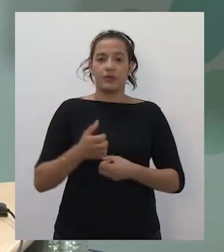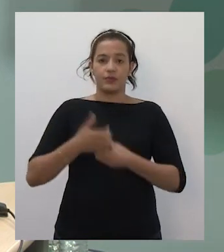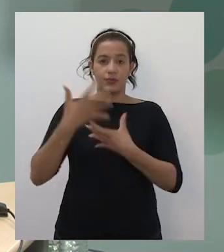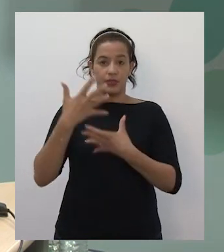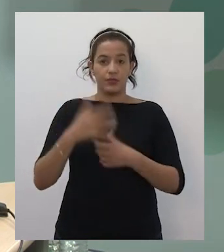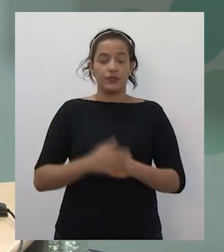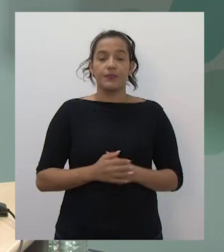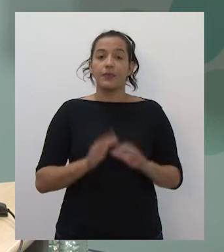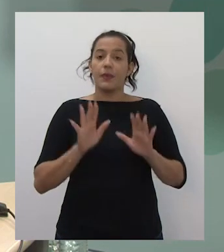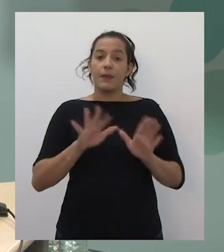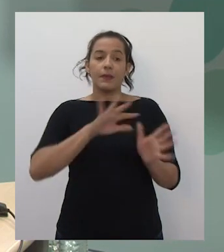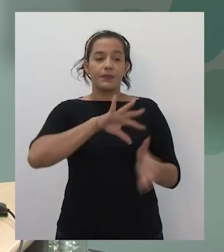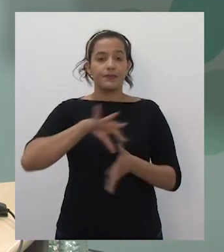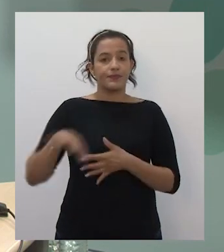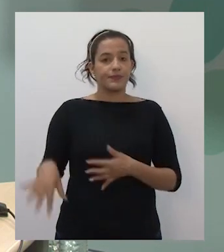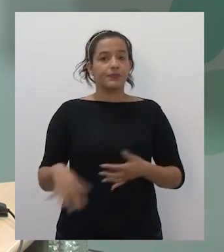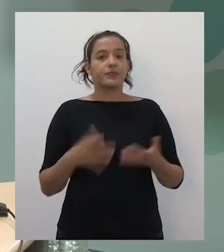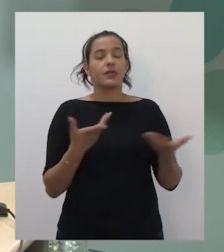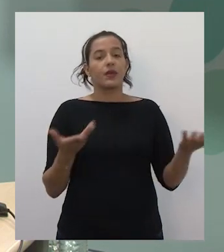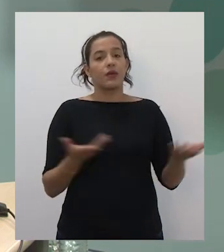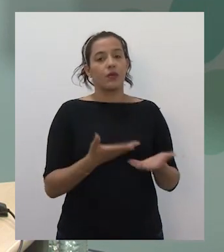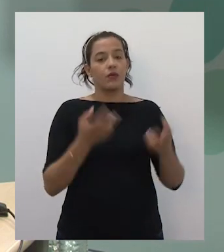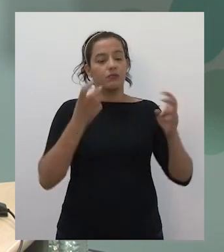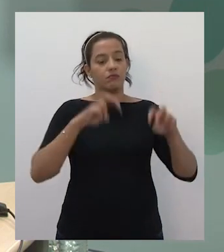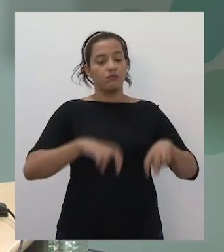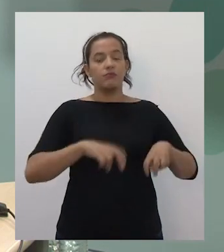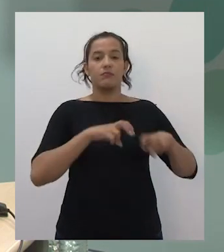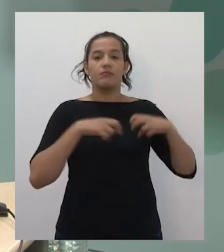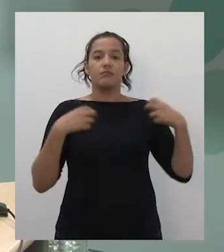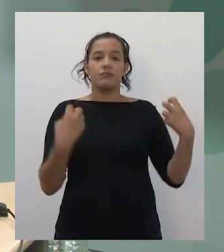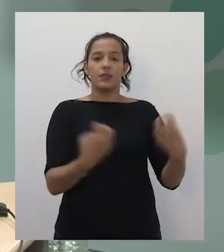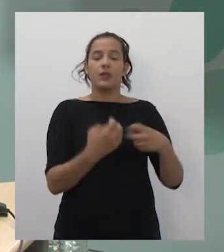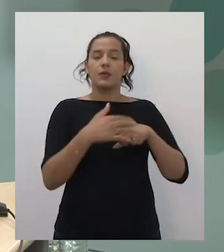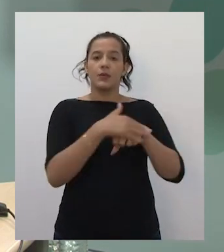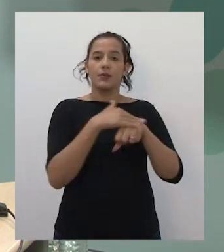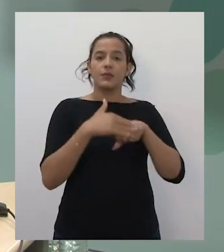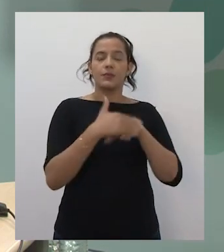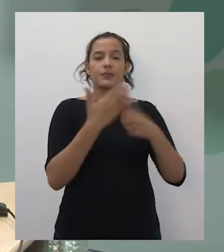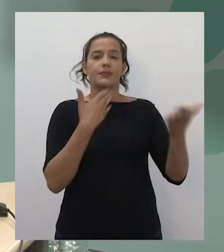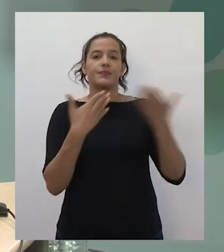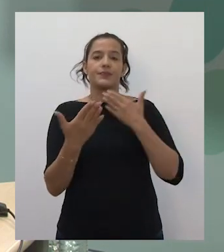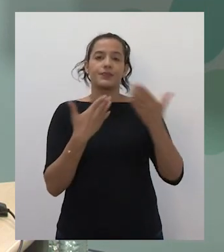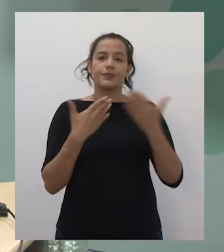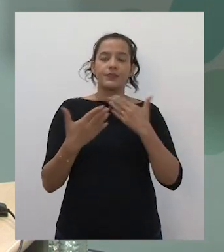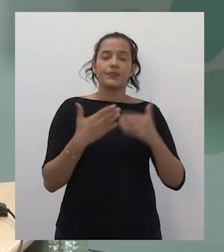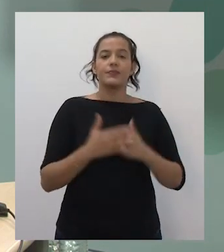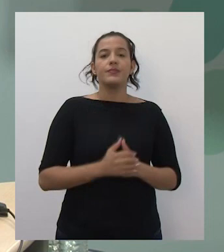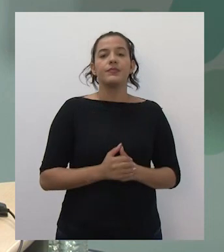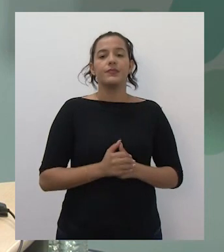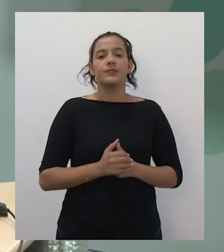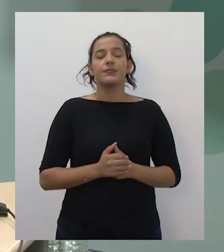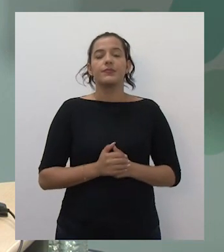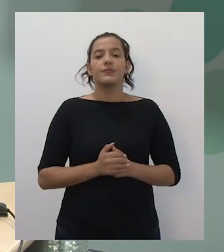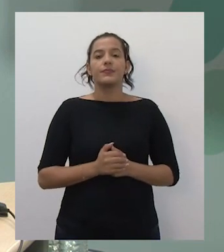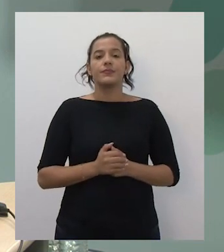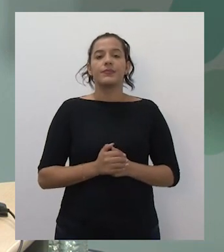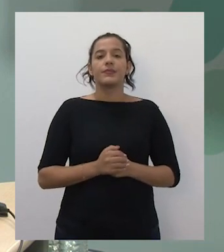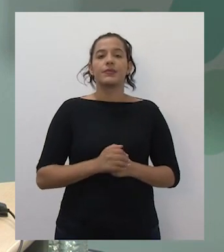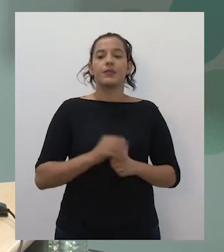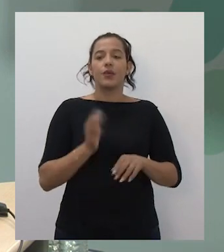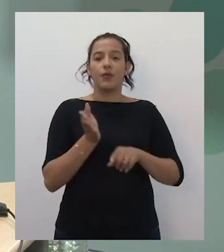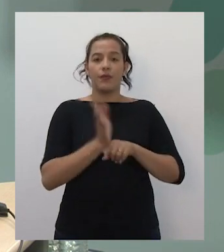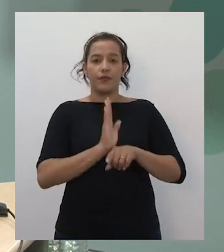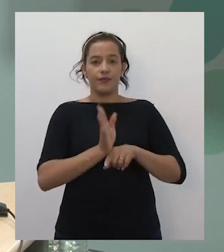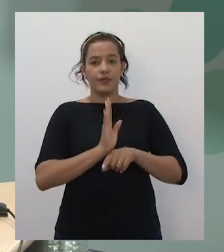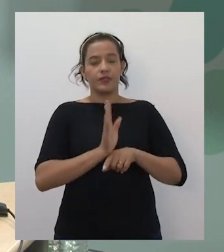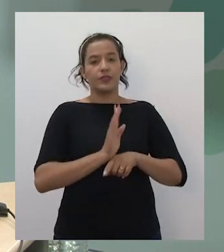eu chamo aqui para contribuir com a nossa roda de conversa, tá? Enquanto vocês colocam aí as contribuições no chat, o vídeo de mais